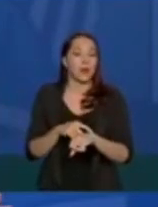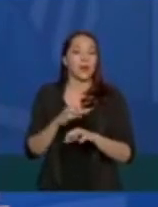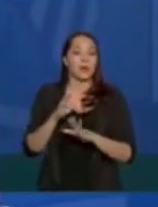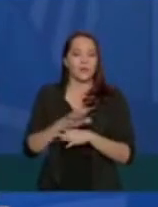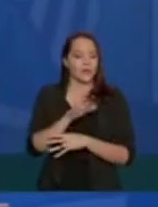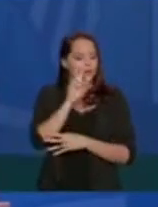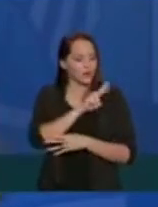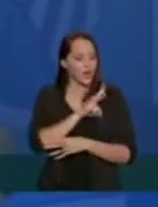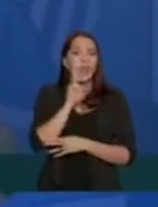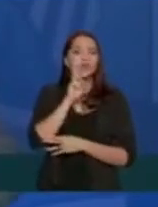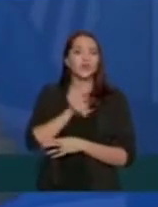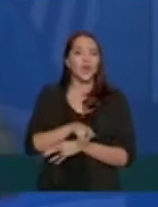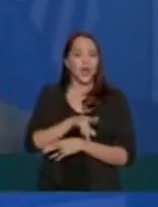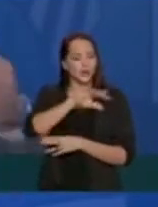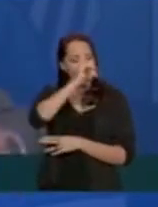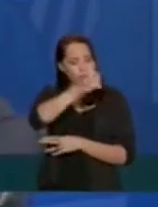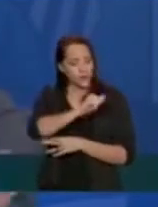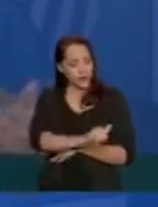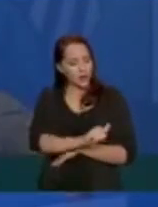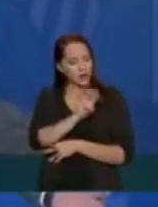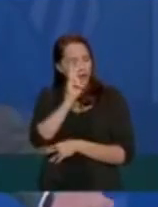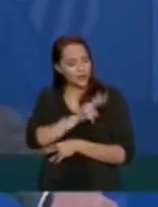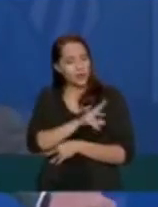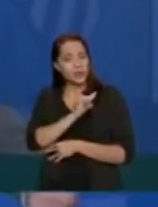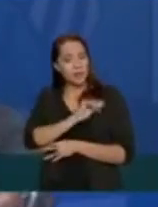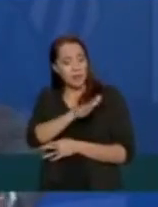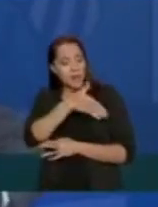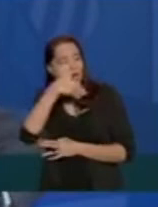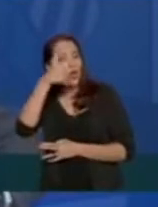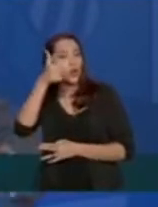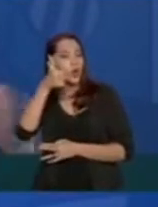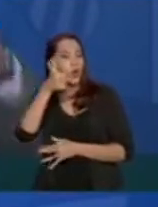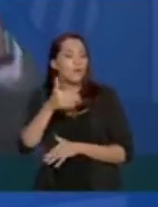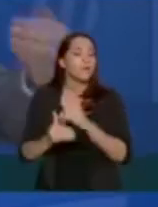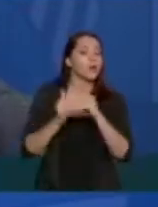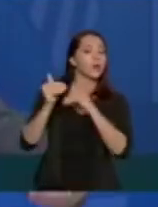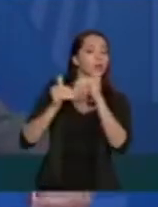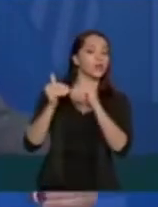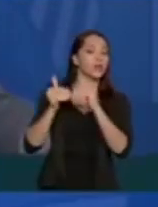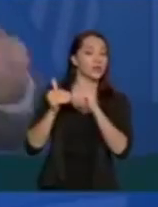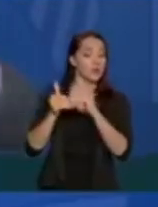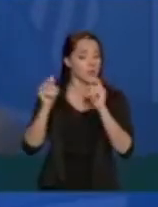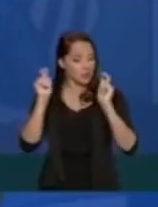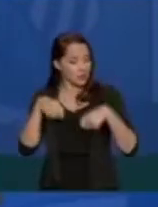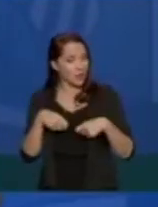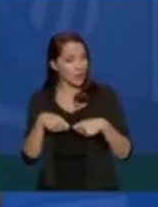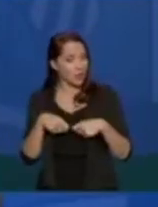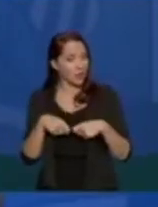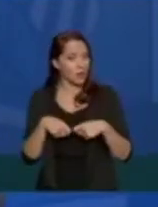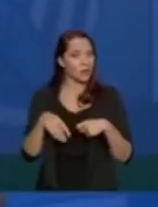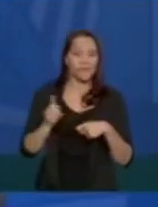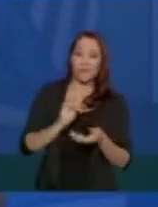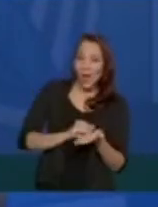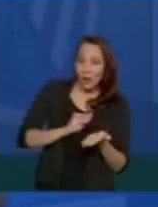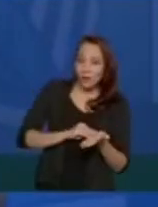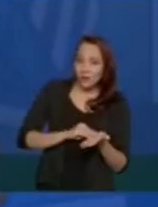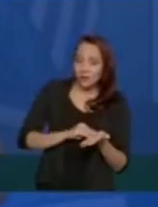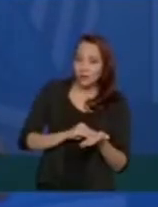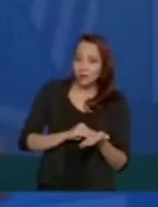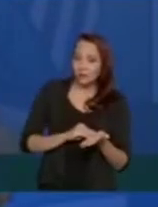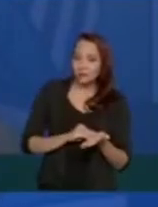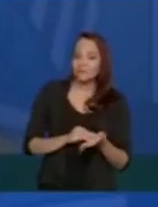os resultados, o quanto isso melhorou, avançou, se foi o suficiente, se não foi.